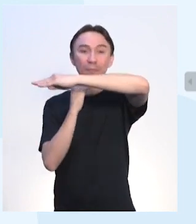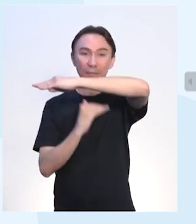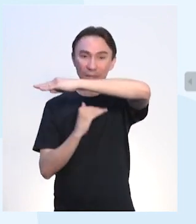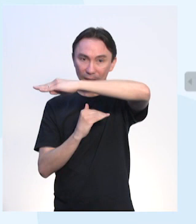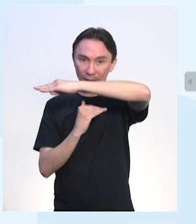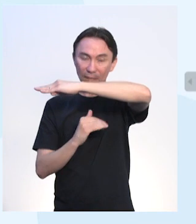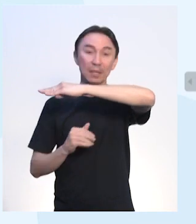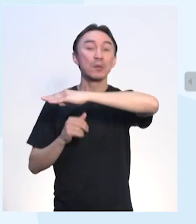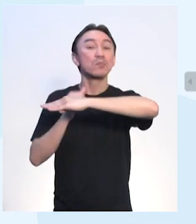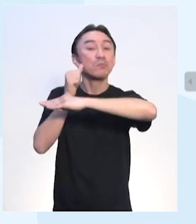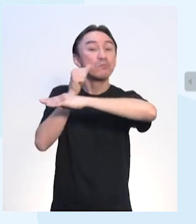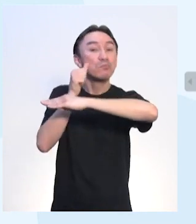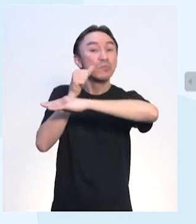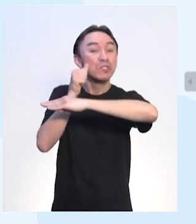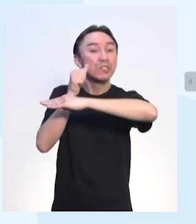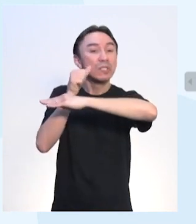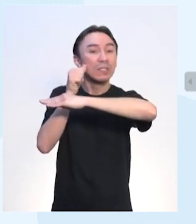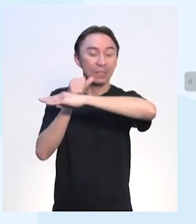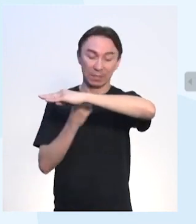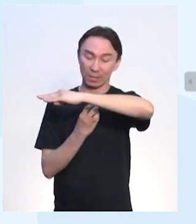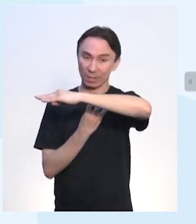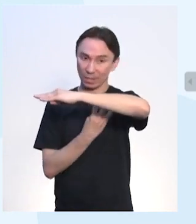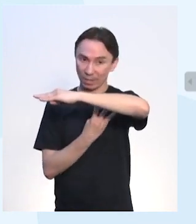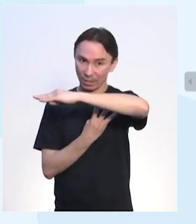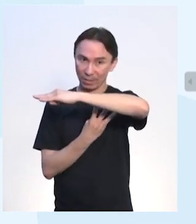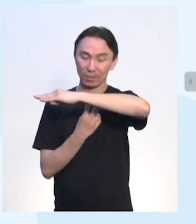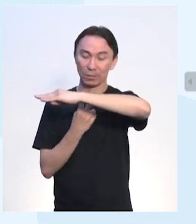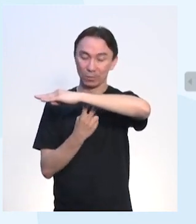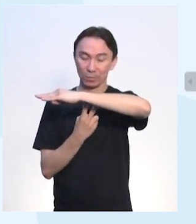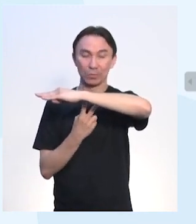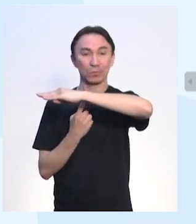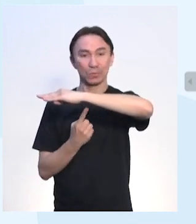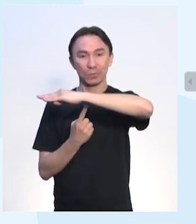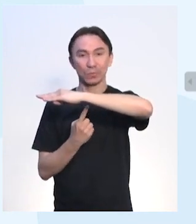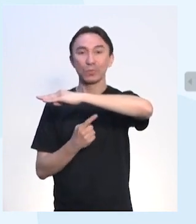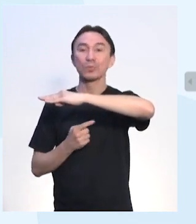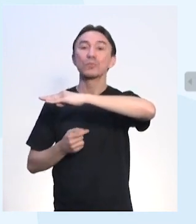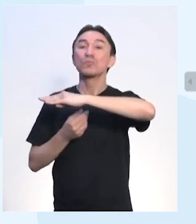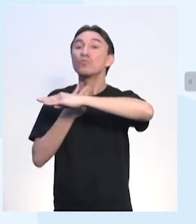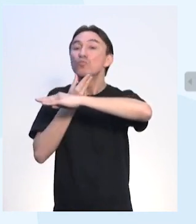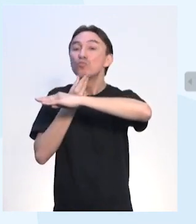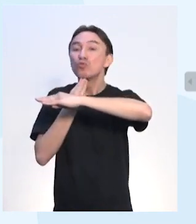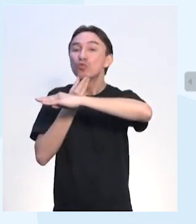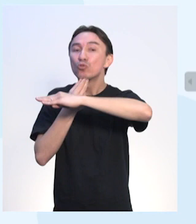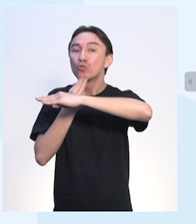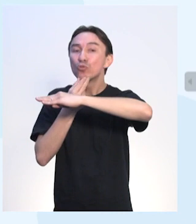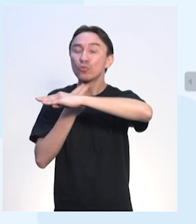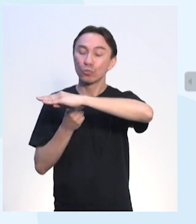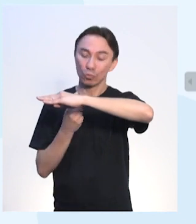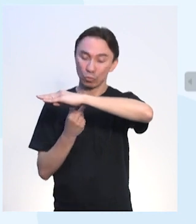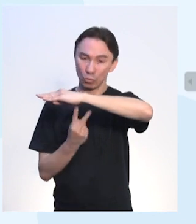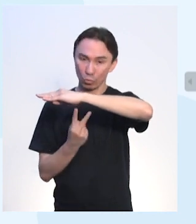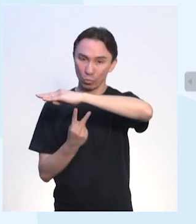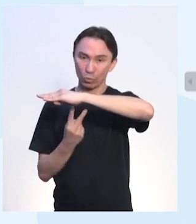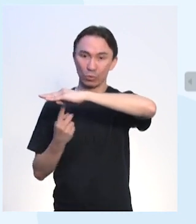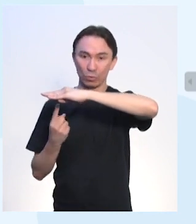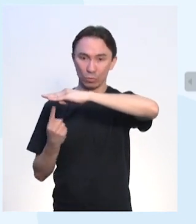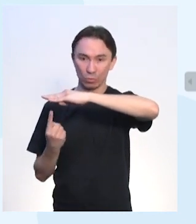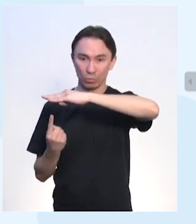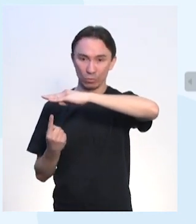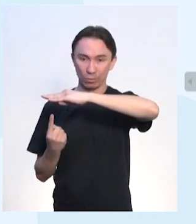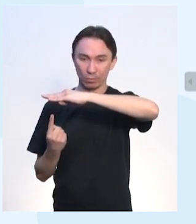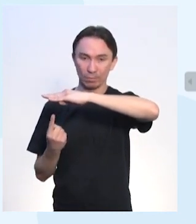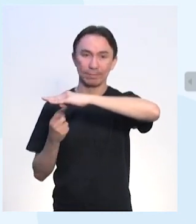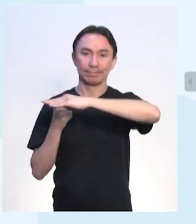total de meninas, 3, 2, 1. Pego o total de meninos,